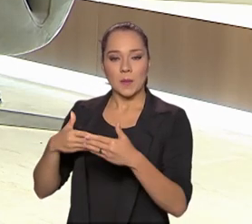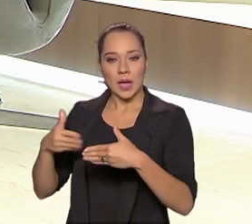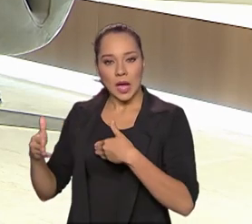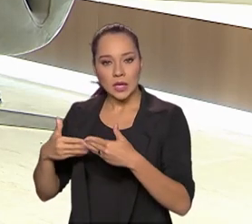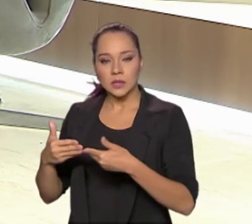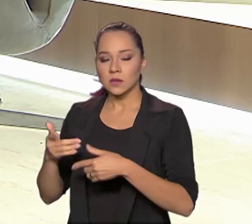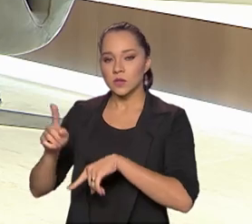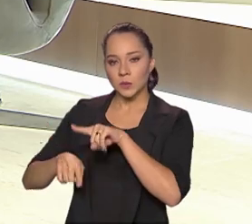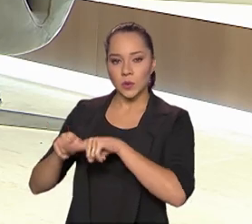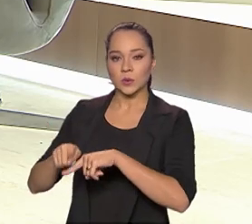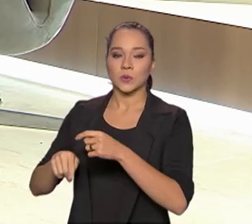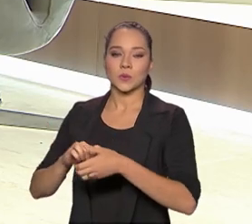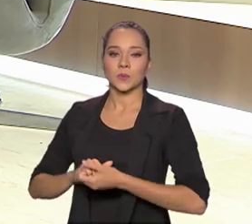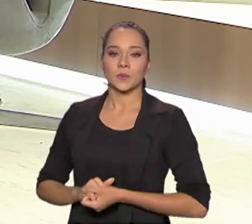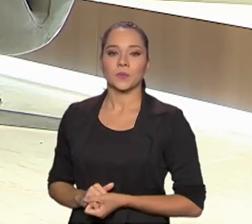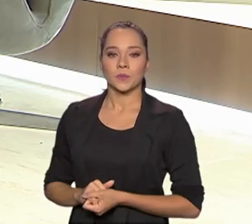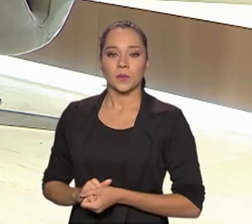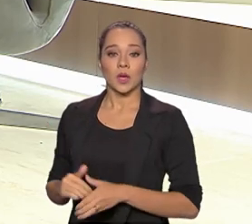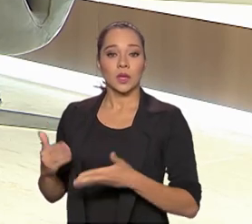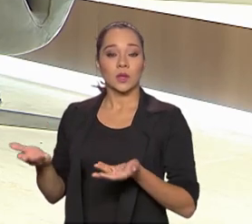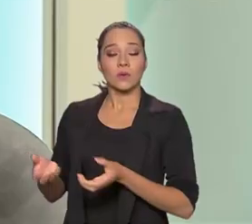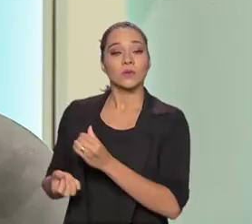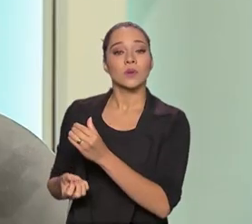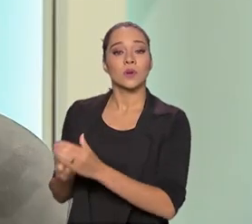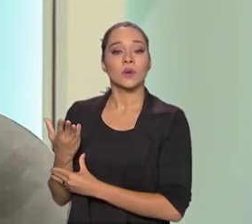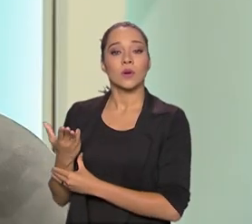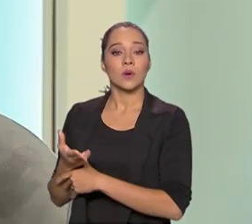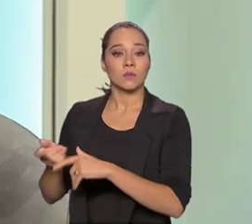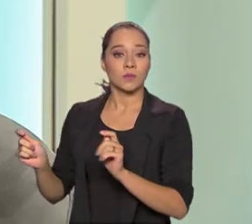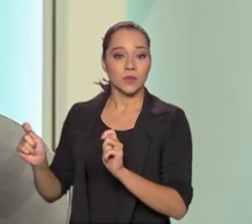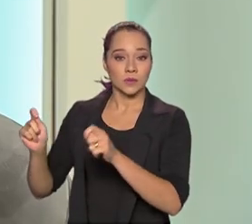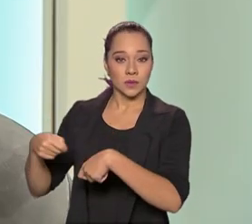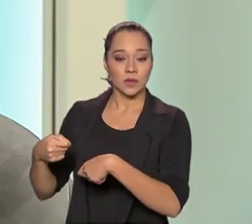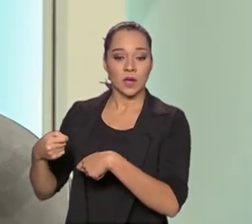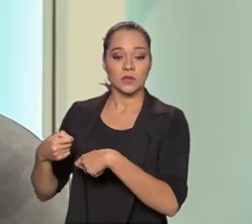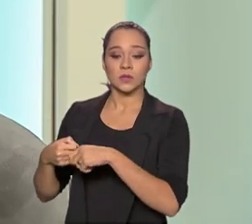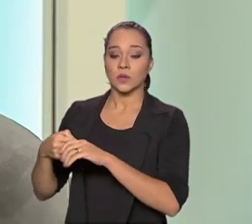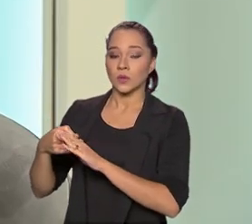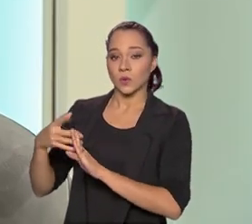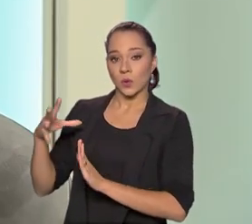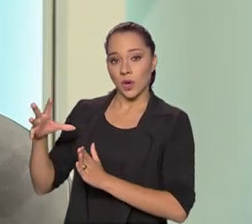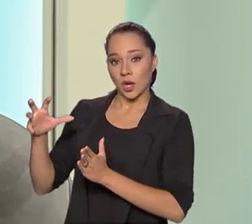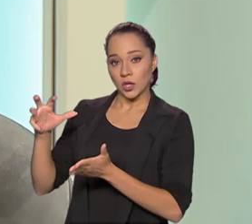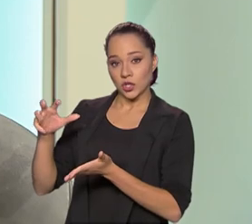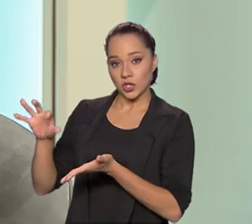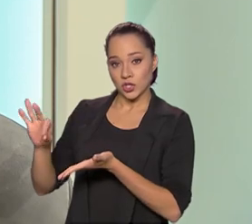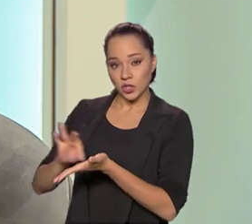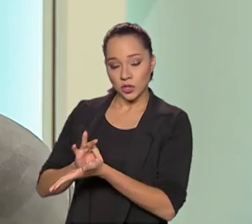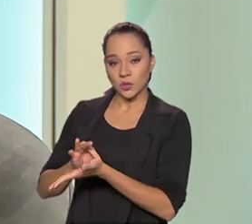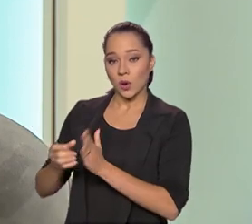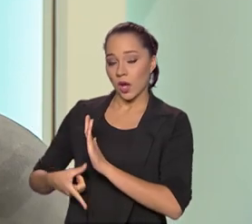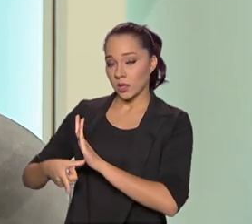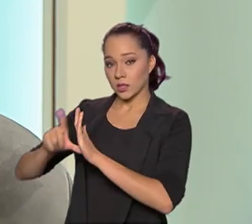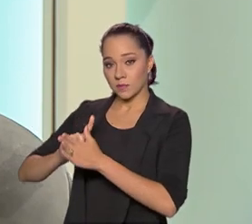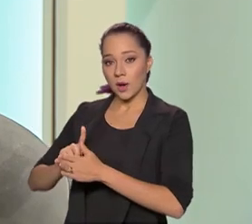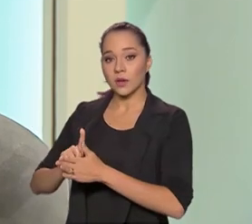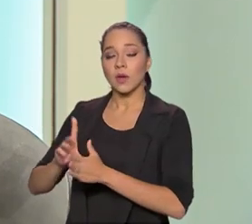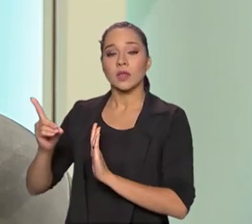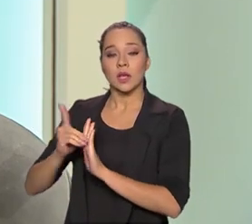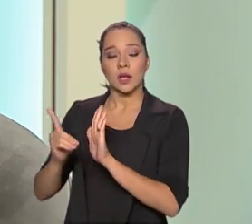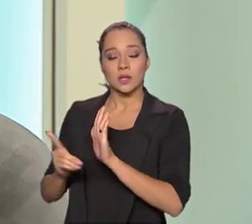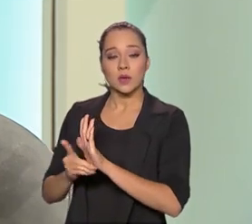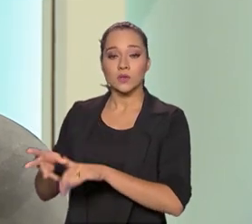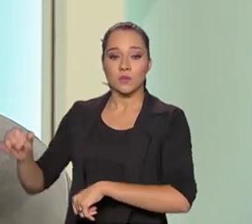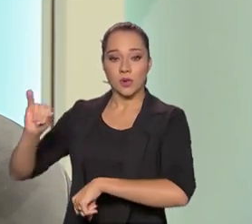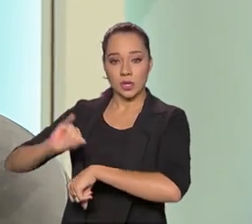mercadorias, desses produtos. Então, criamos a possibilidade do registro antecipado da declaração de importação